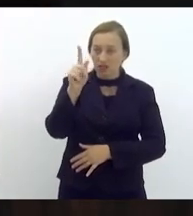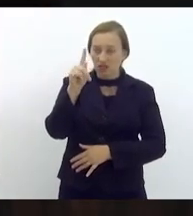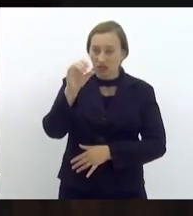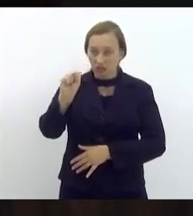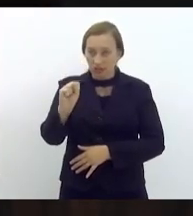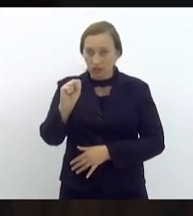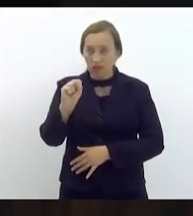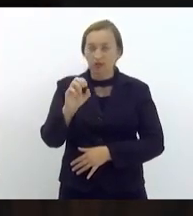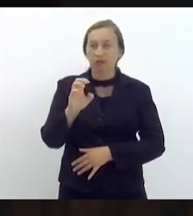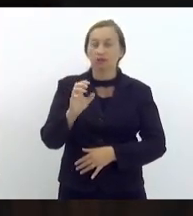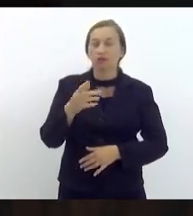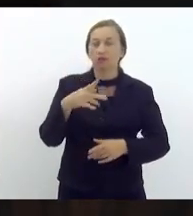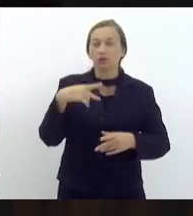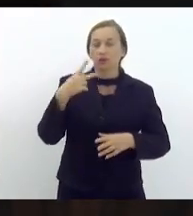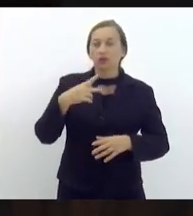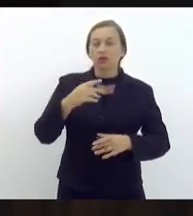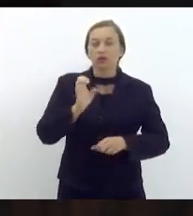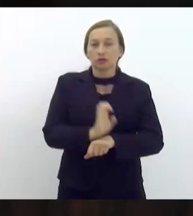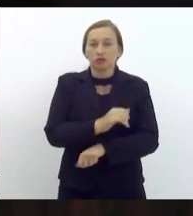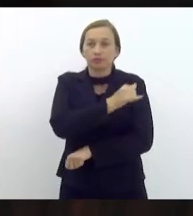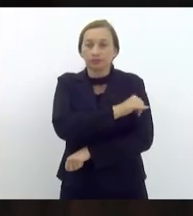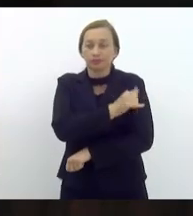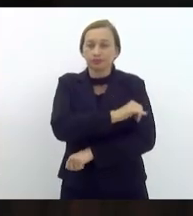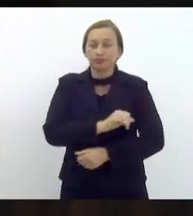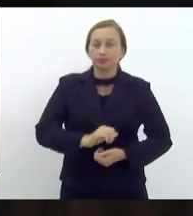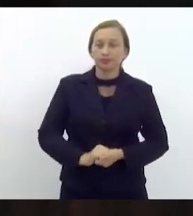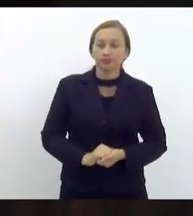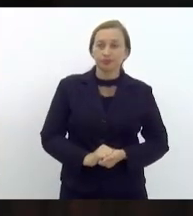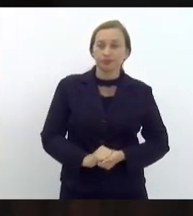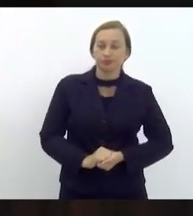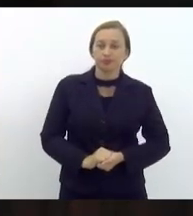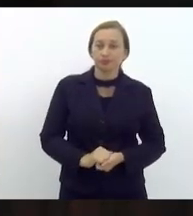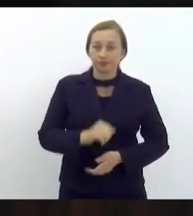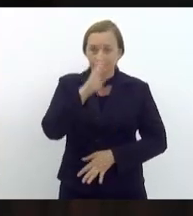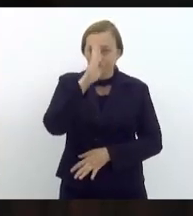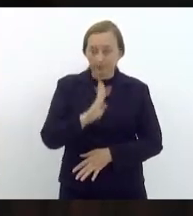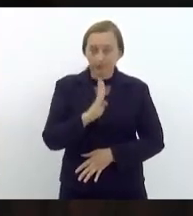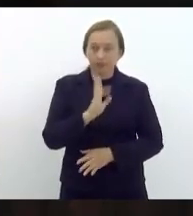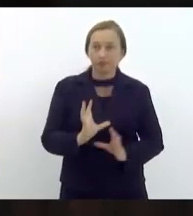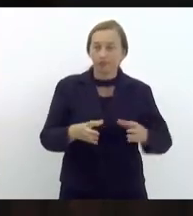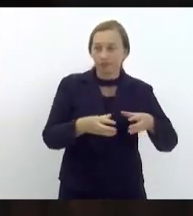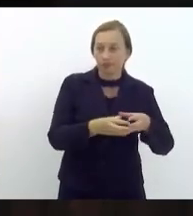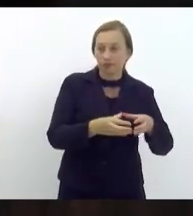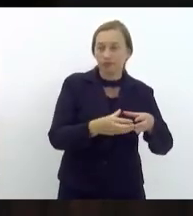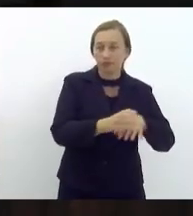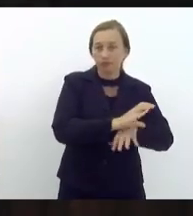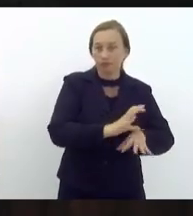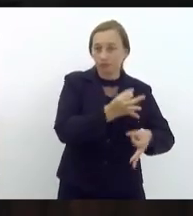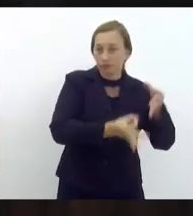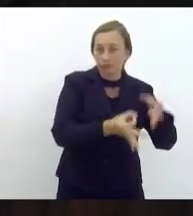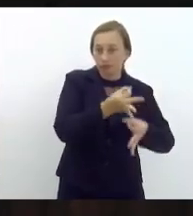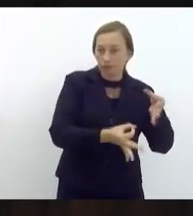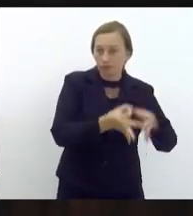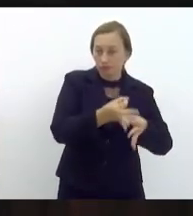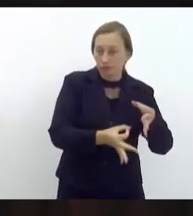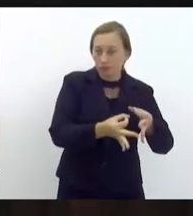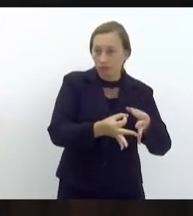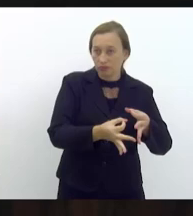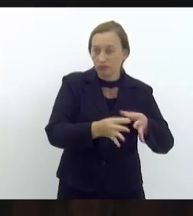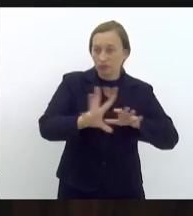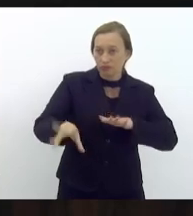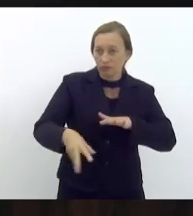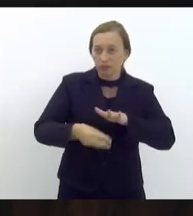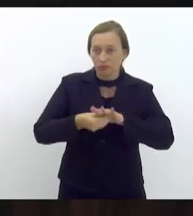Estado do Rio de Janeiro de forma gratuita parecer da comissão de constituição e justiça pela constitucionalidade